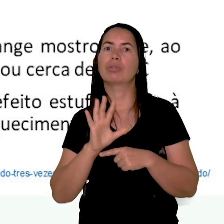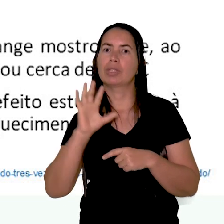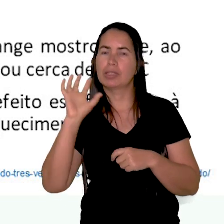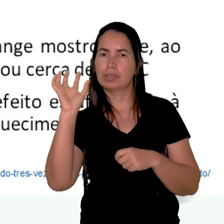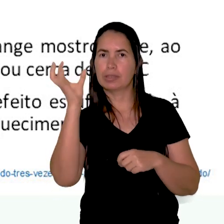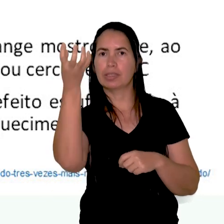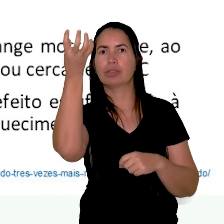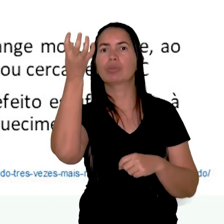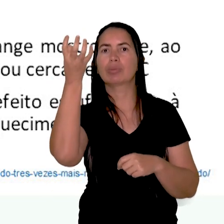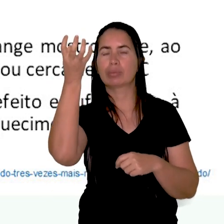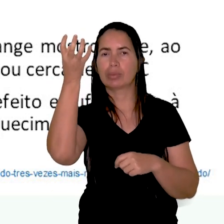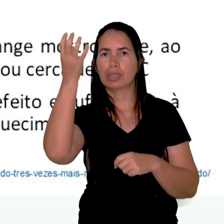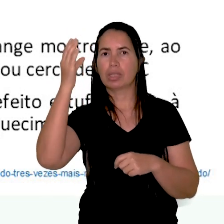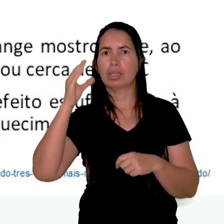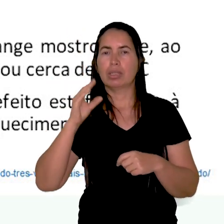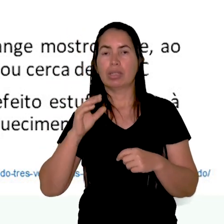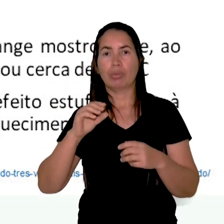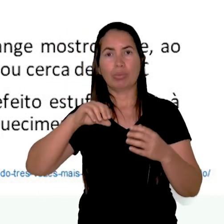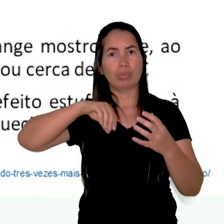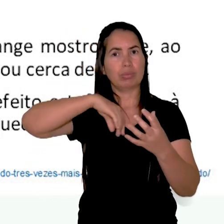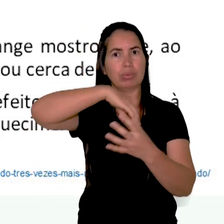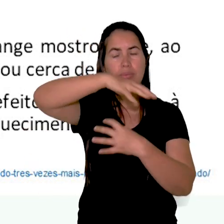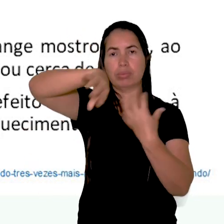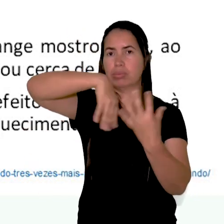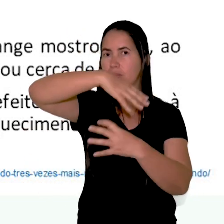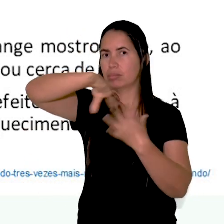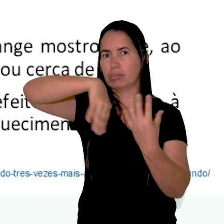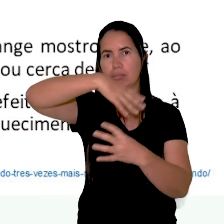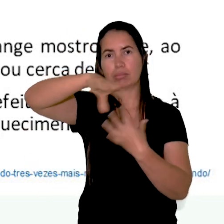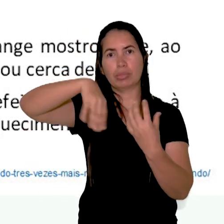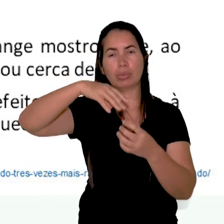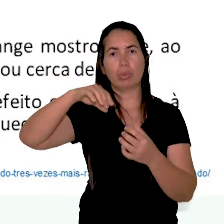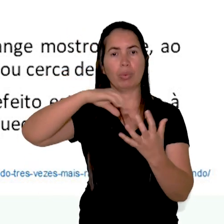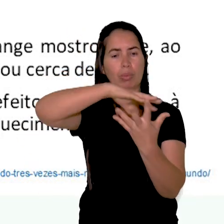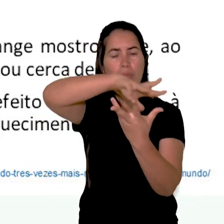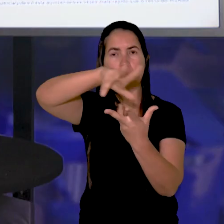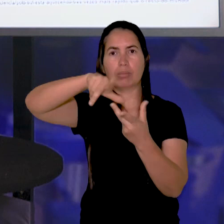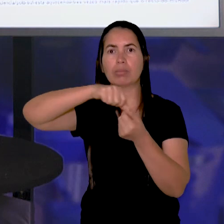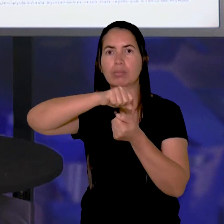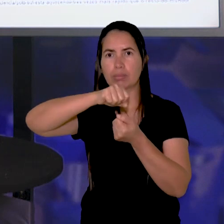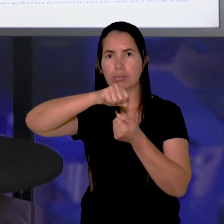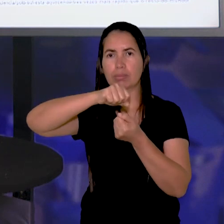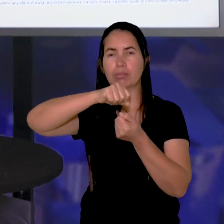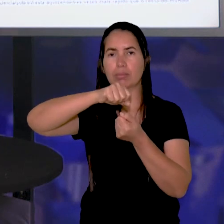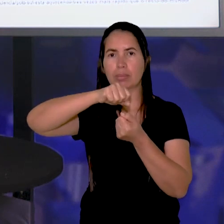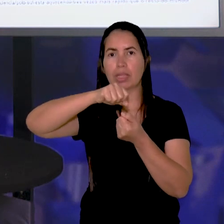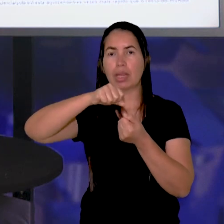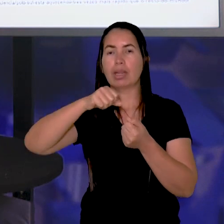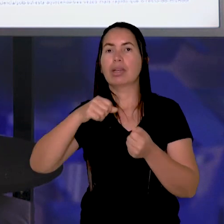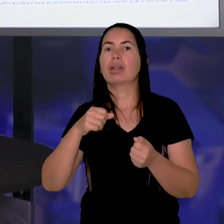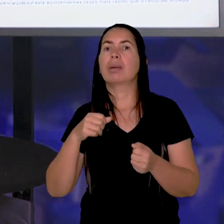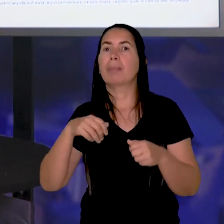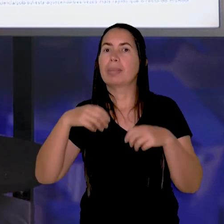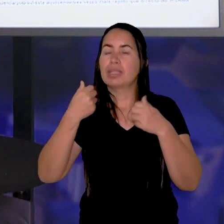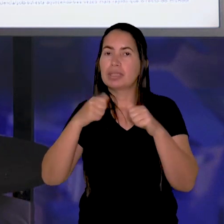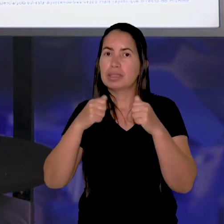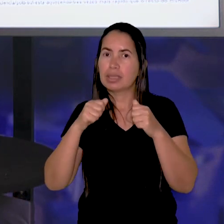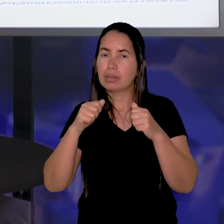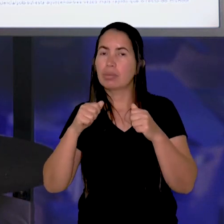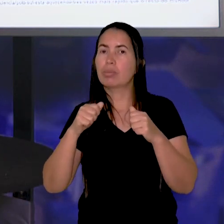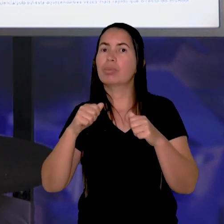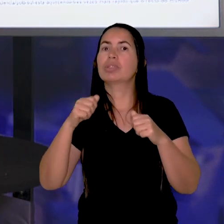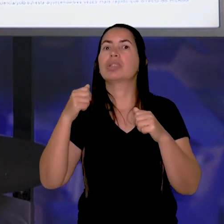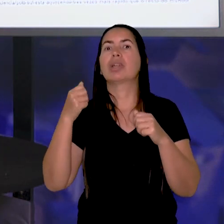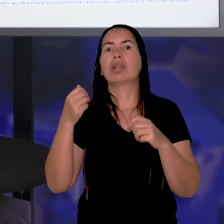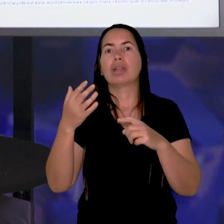ocorra, né, esses distúrbios no nosso ambiente, no nosso planeta. Então, vamos atentar para a